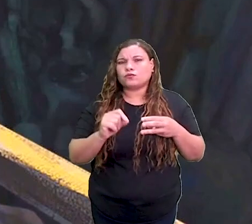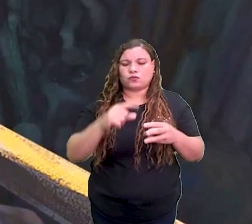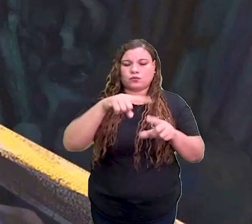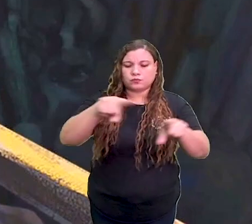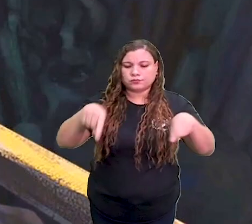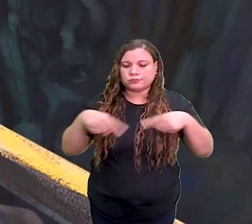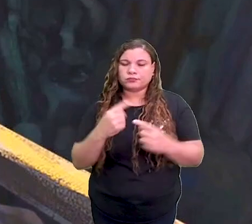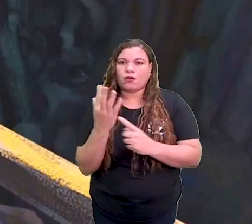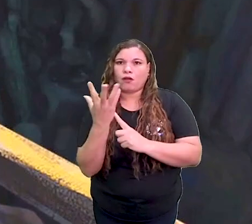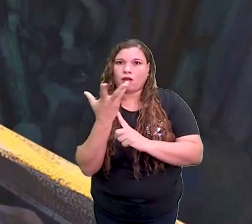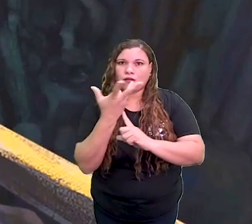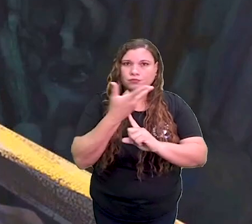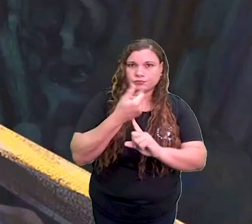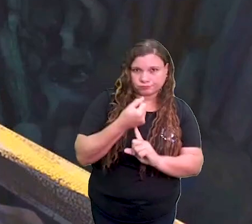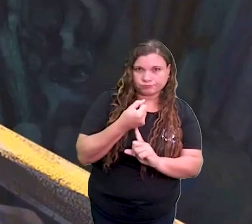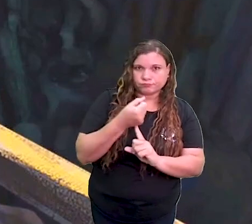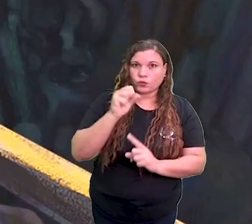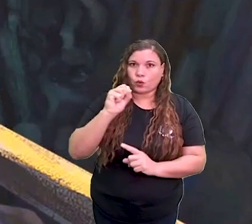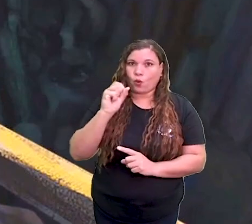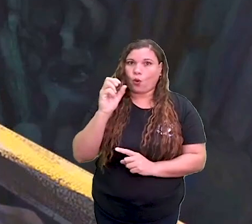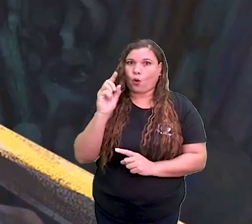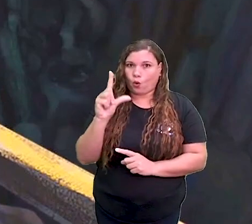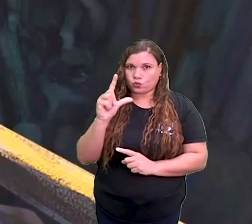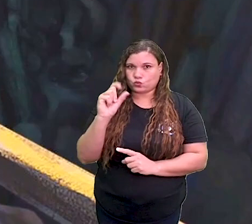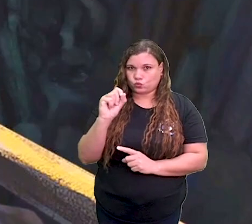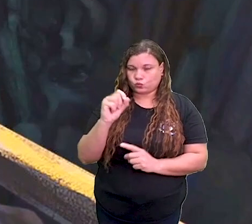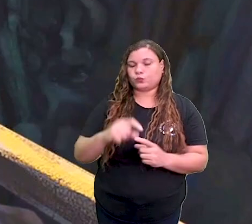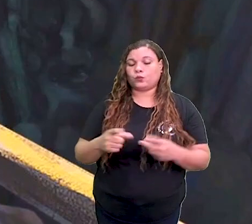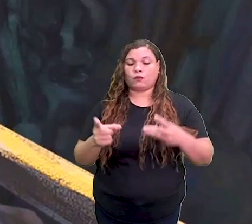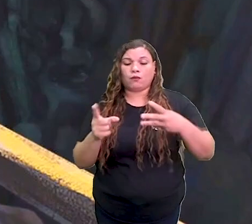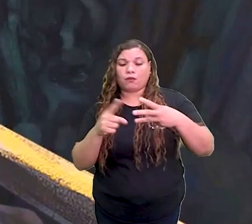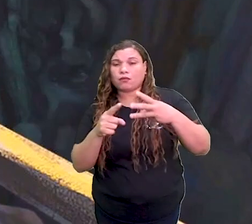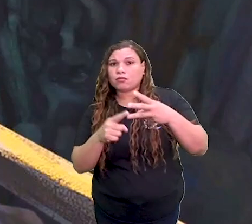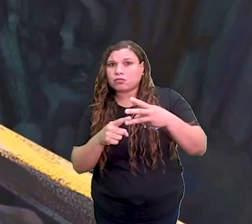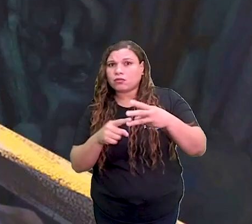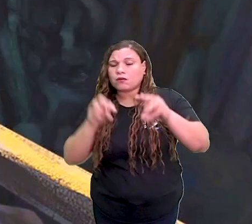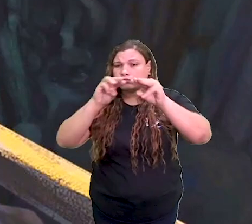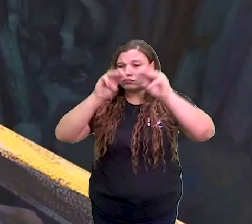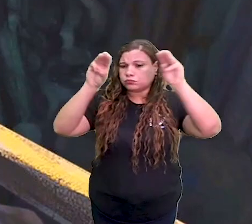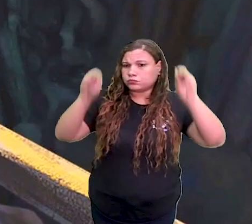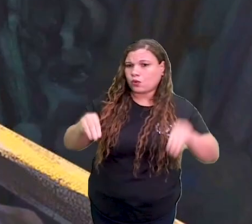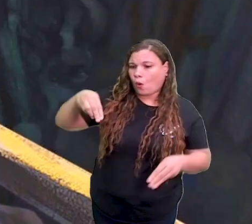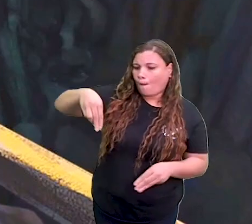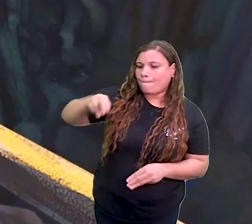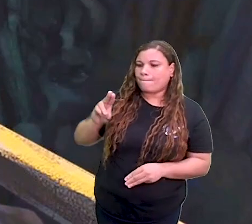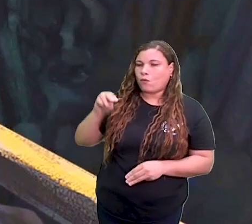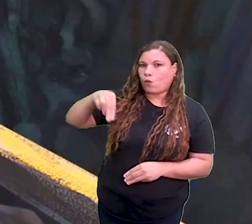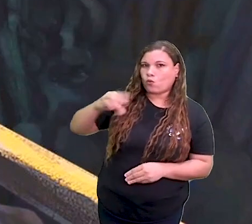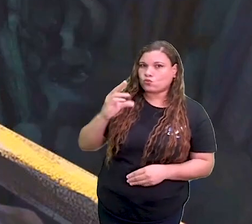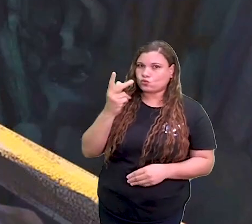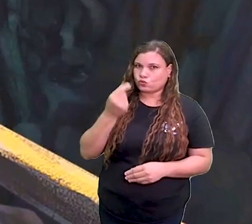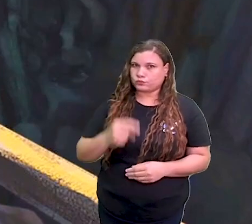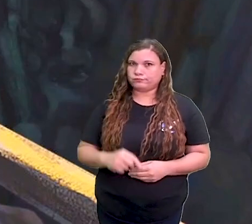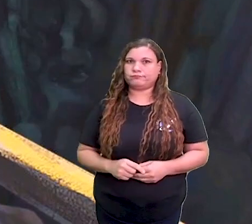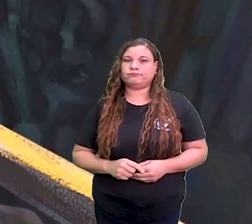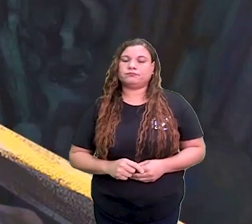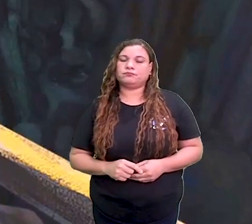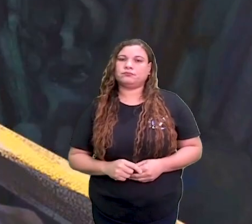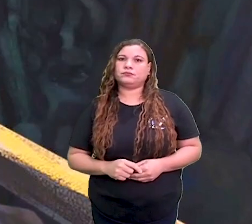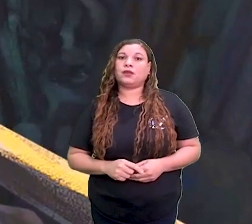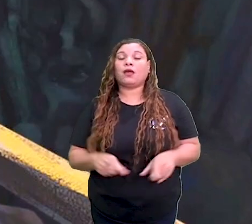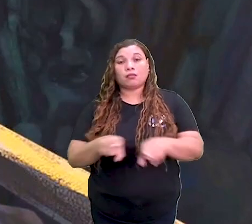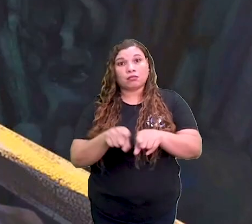original feita com a técnica de óleo e pastel sobre cartão, e no Museu do Munch, com 2 telas, ambas na